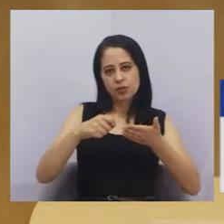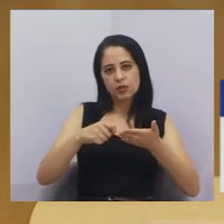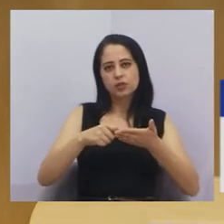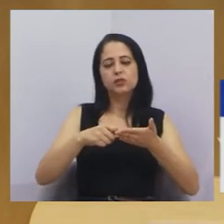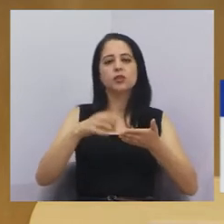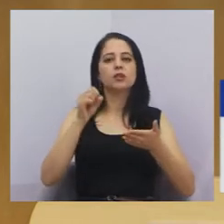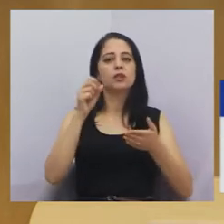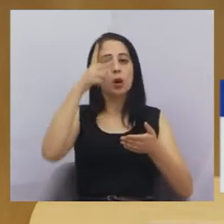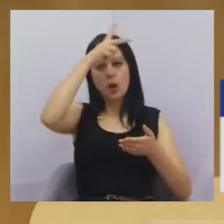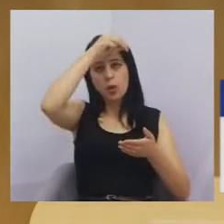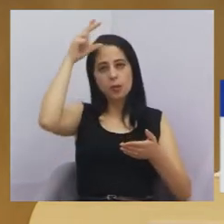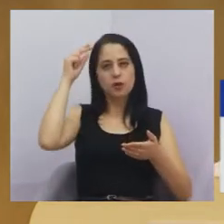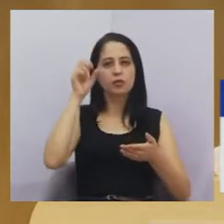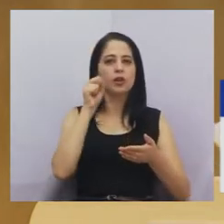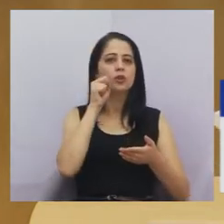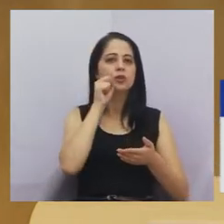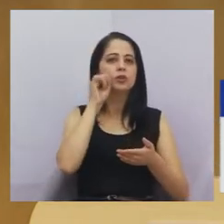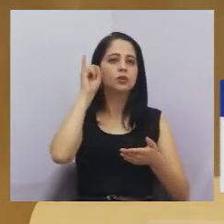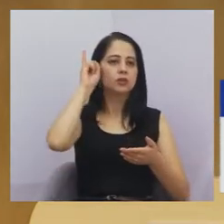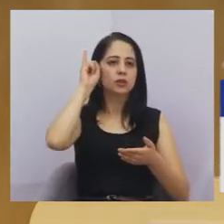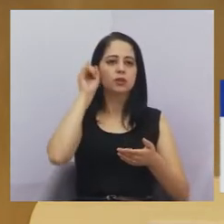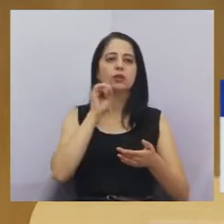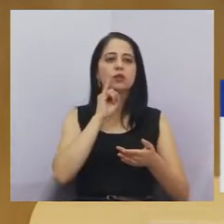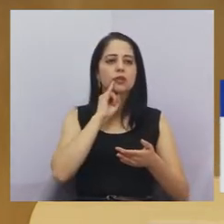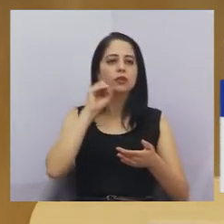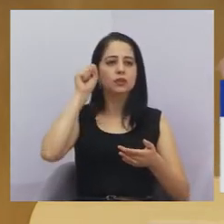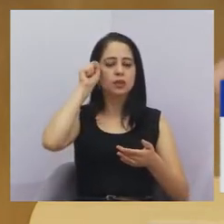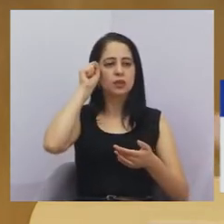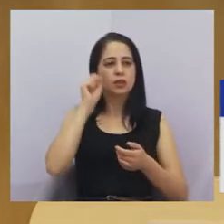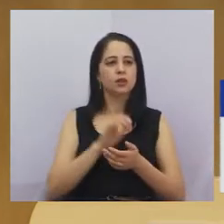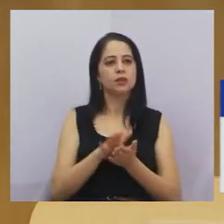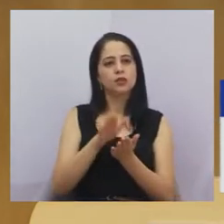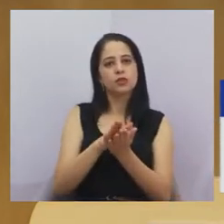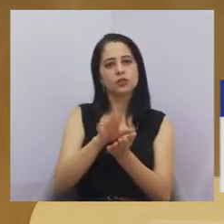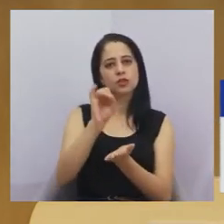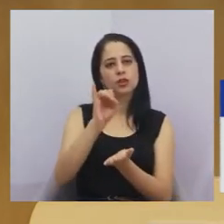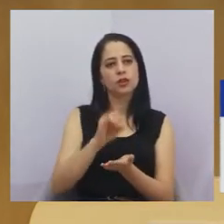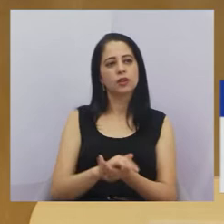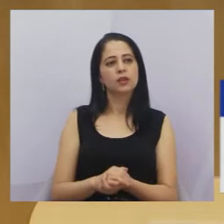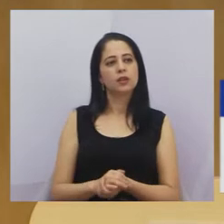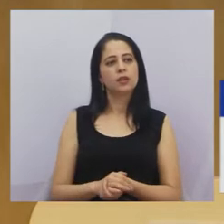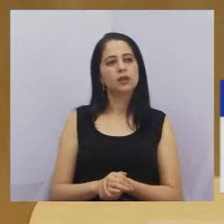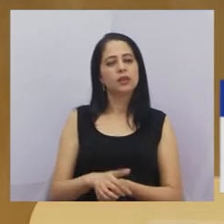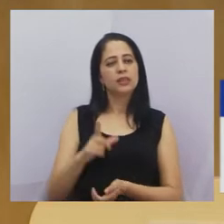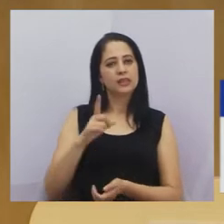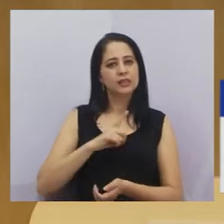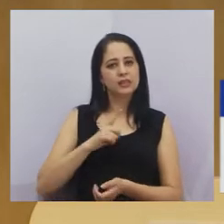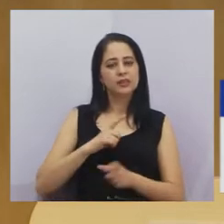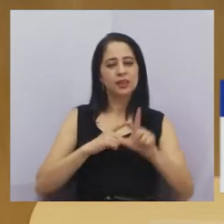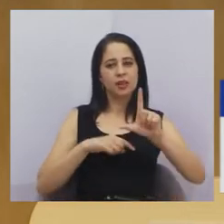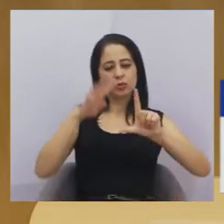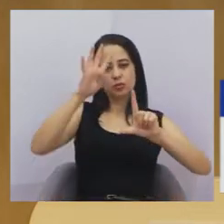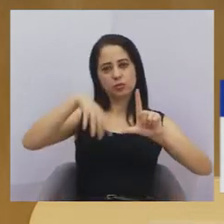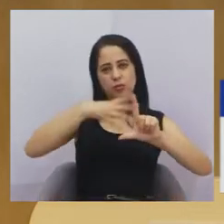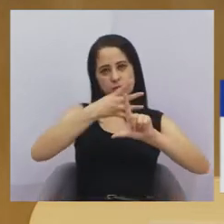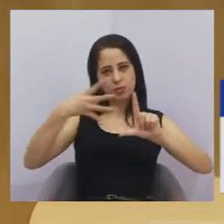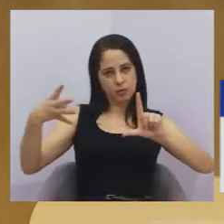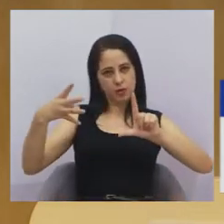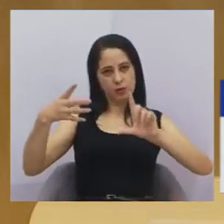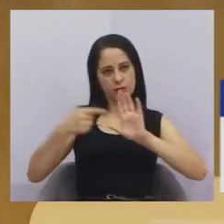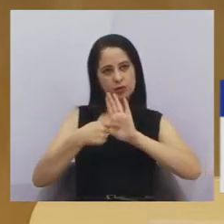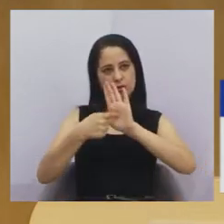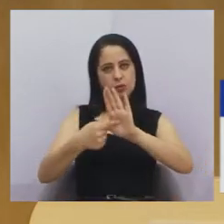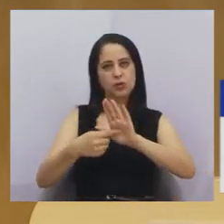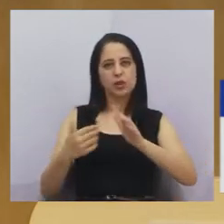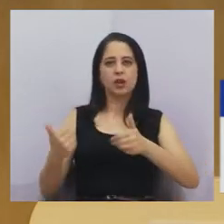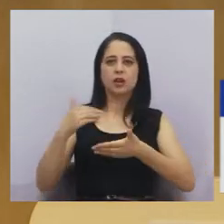Santana, Prefeito Municipal de Jacareí. Tem aqui na planilha aqui, no caso, do impacto da